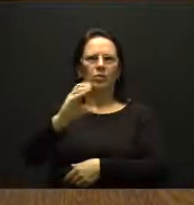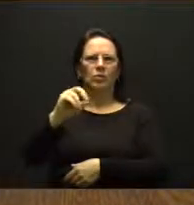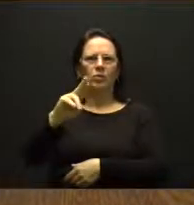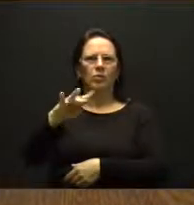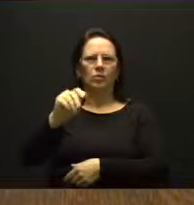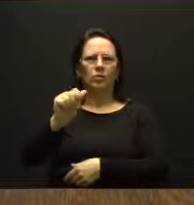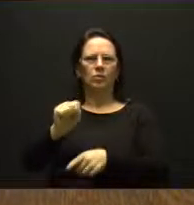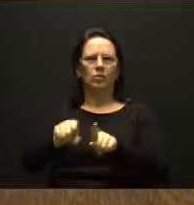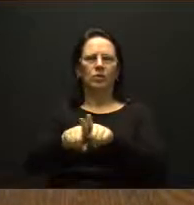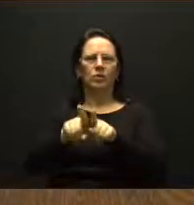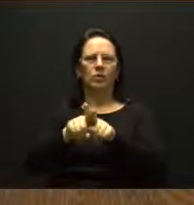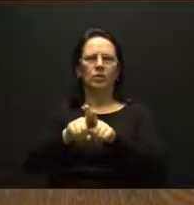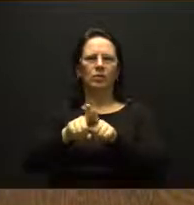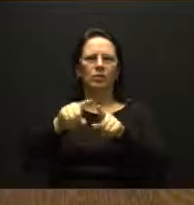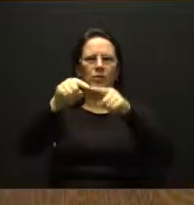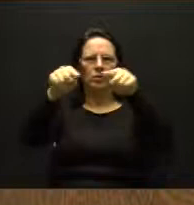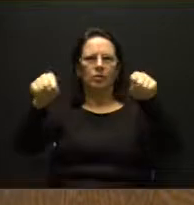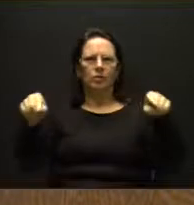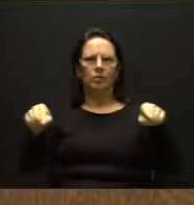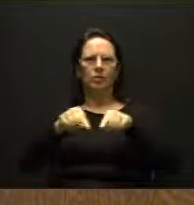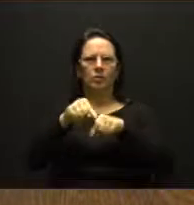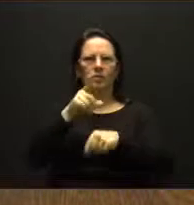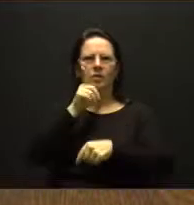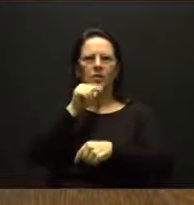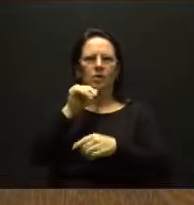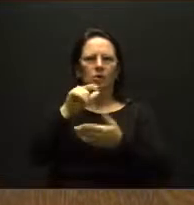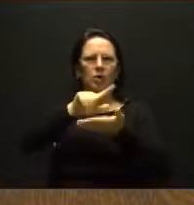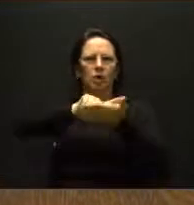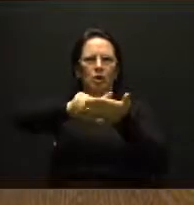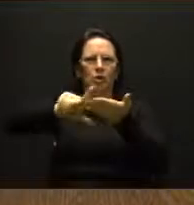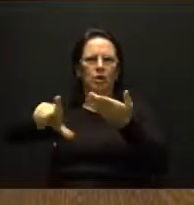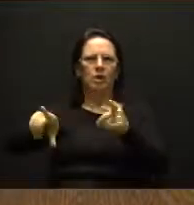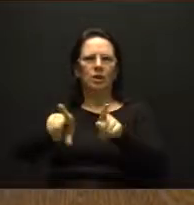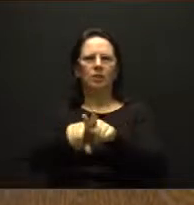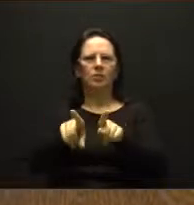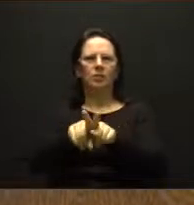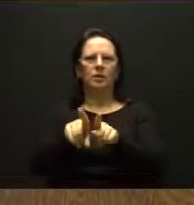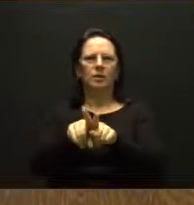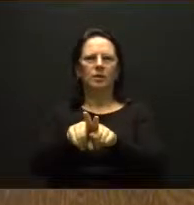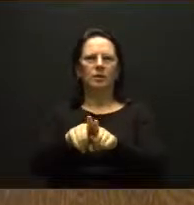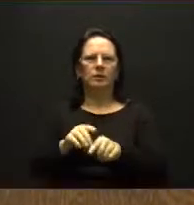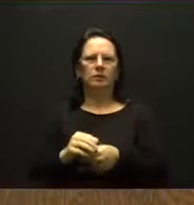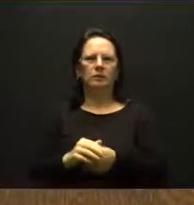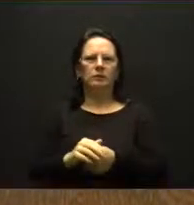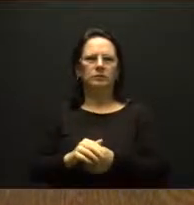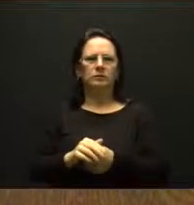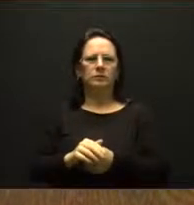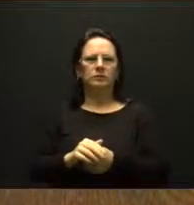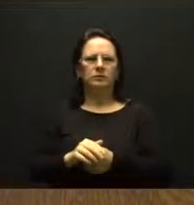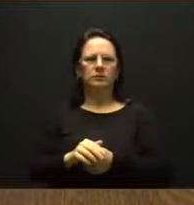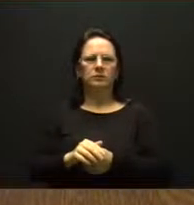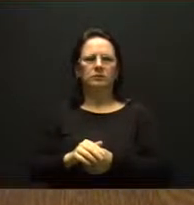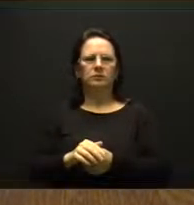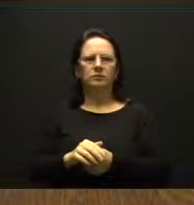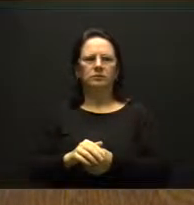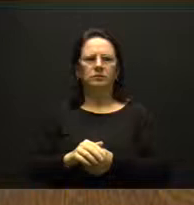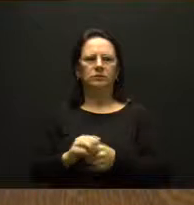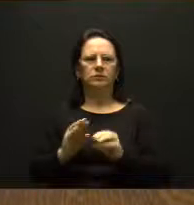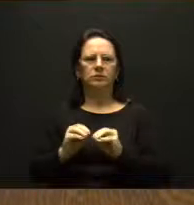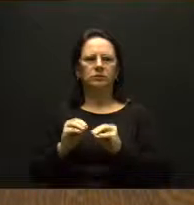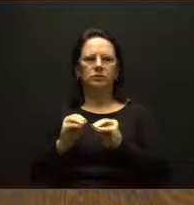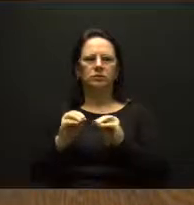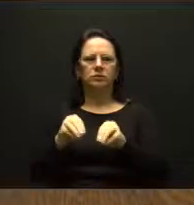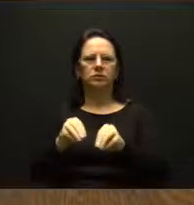peso da caixa d'água da ong maria rosa da cruz maltez aguarda conjunto habitacional mário covas em caminhos disponibilização